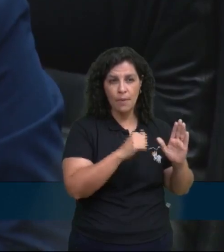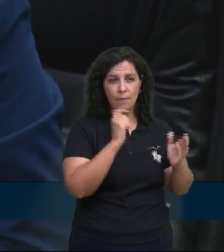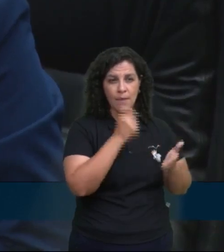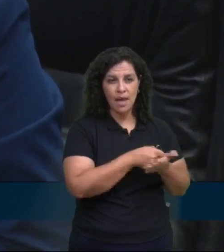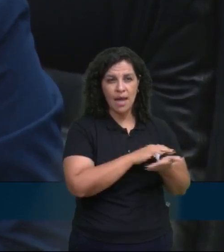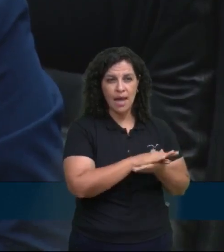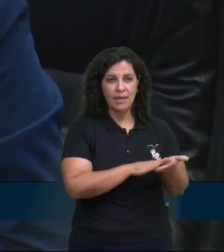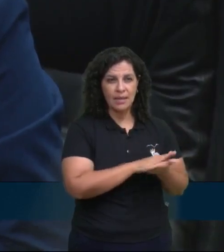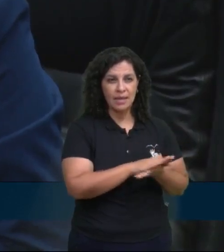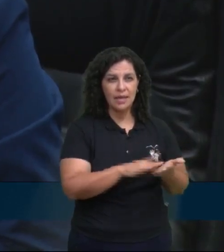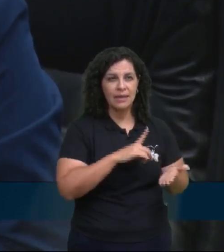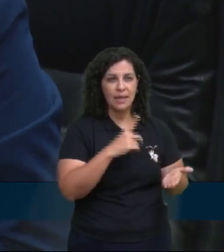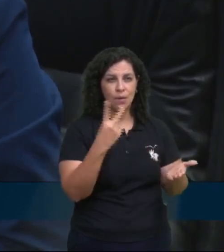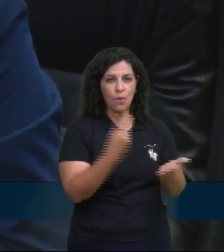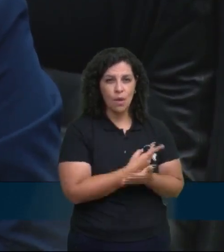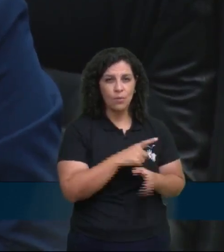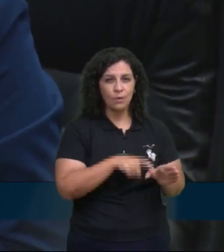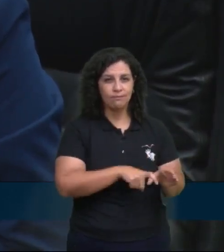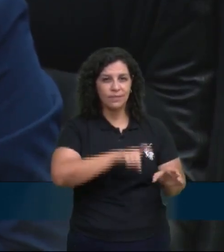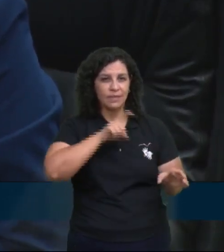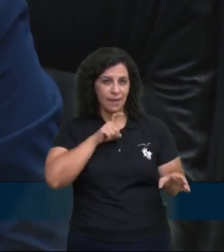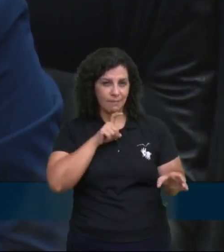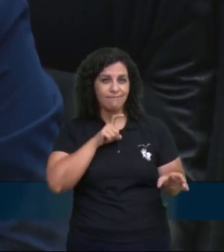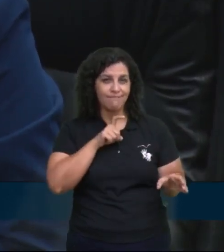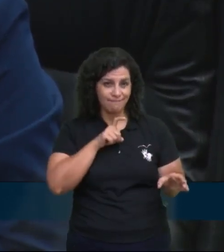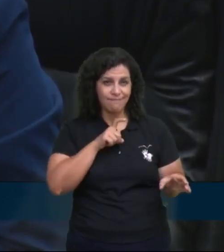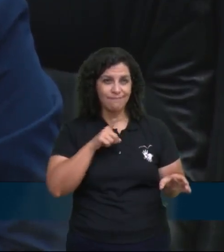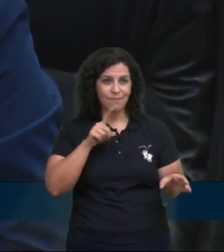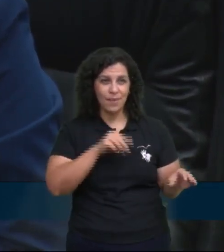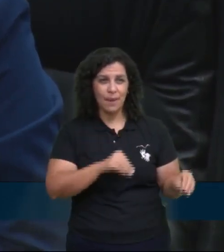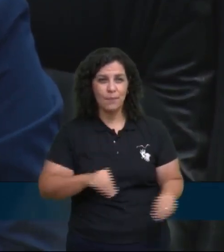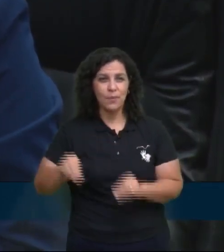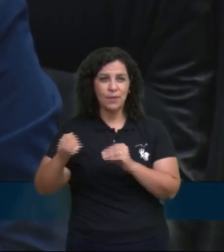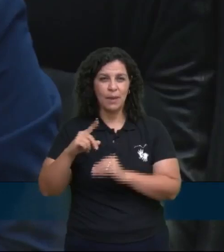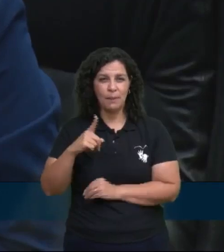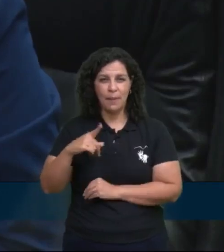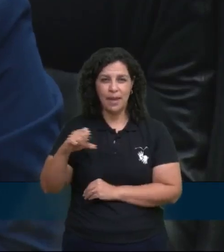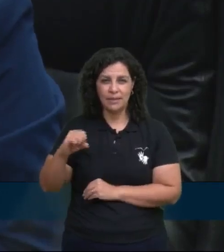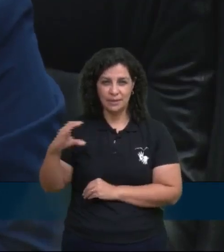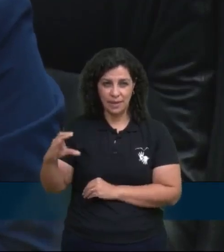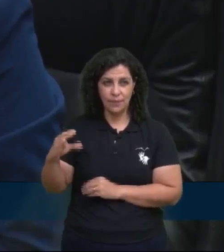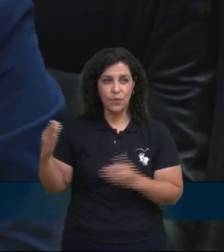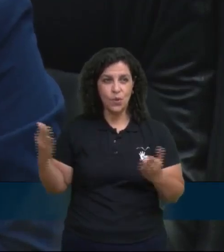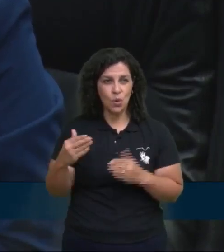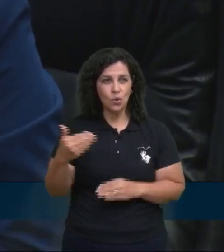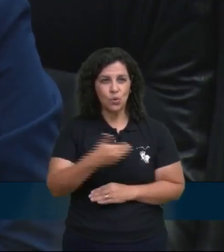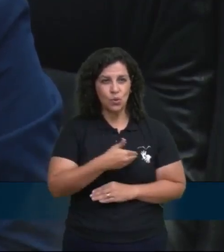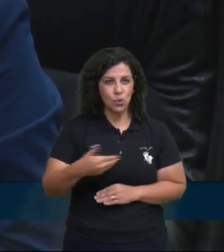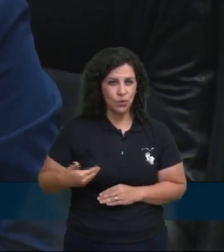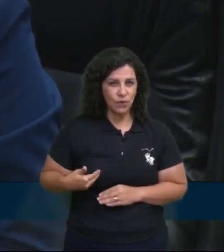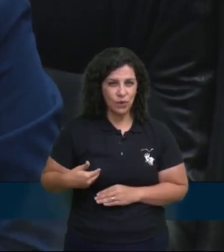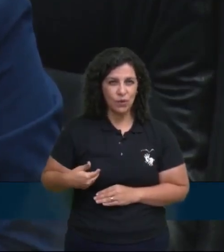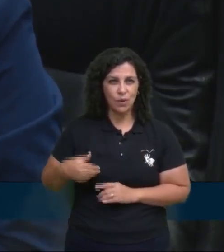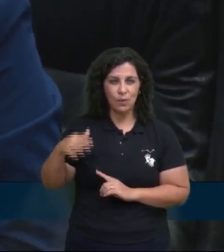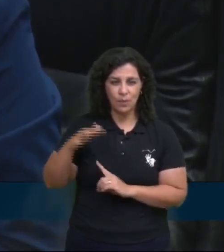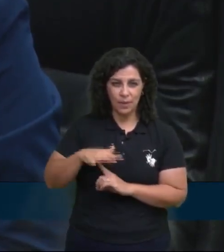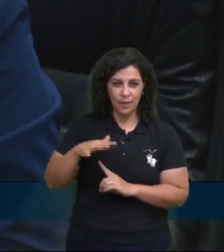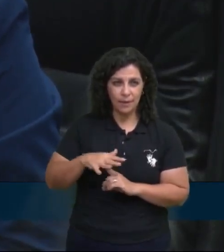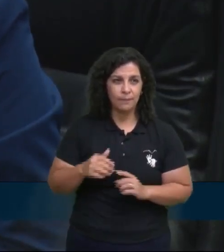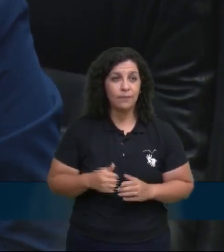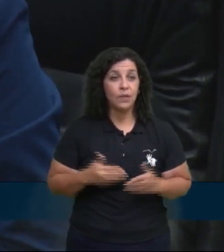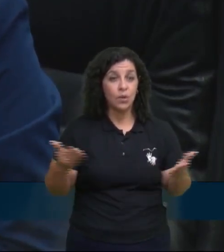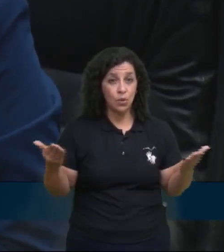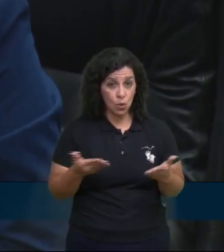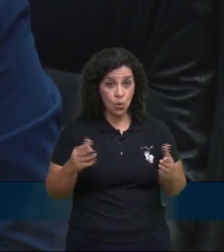pagasse o pecado meu da saída do PMDB para vir para o PSC, o hoje governador do estado do Paraná. Então